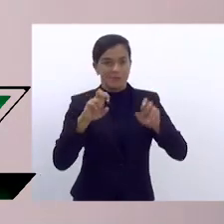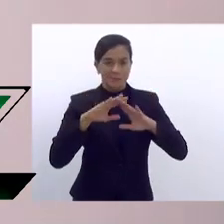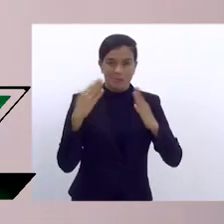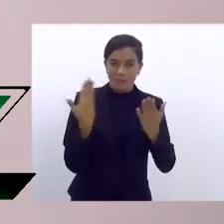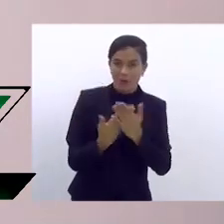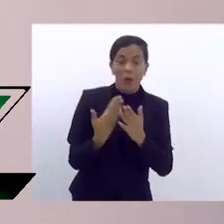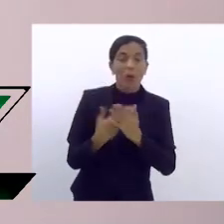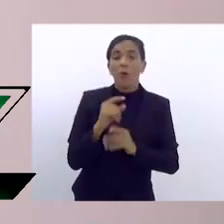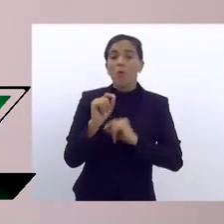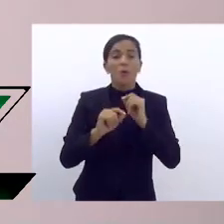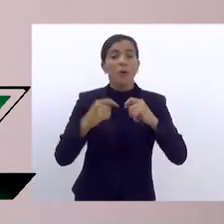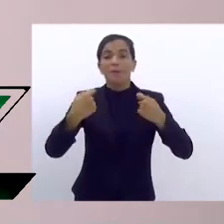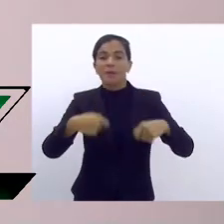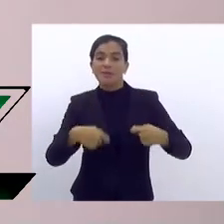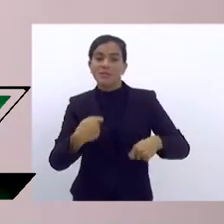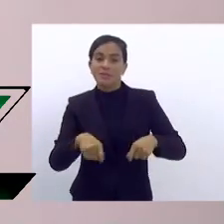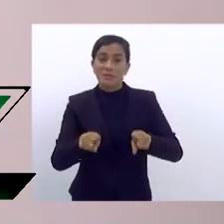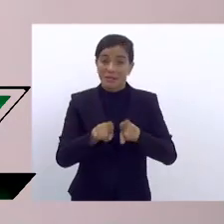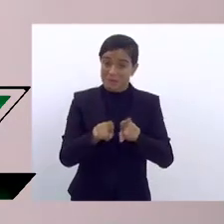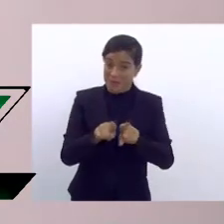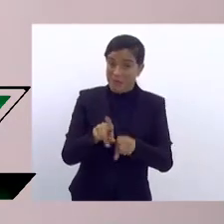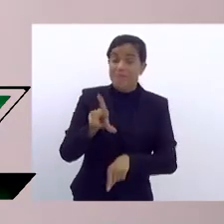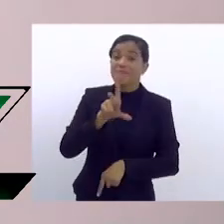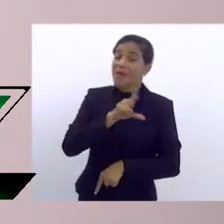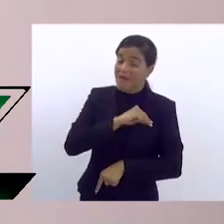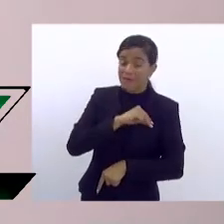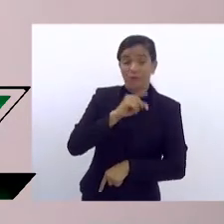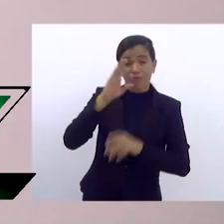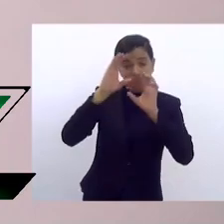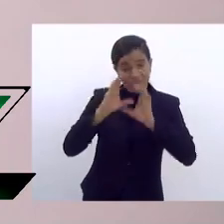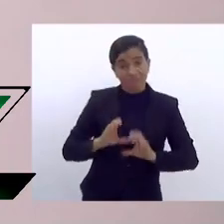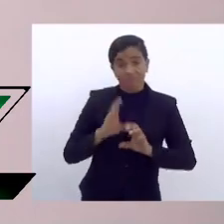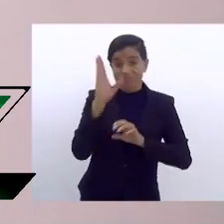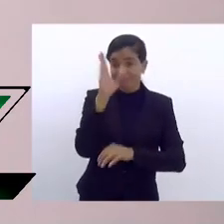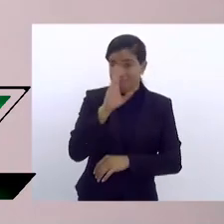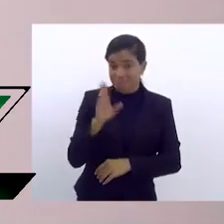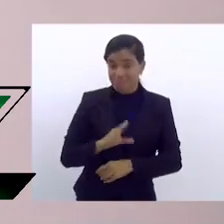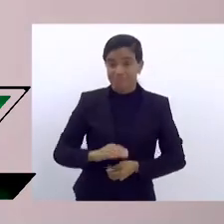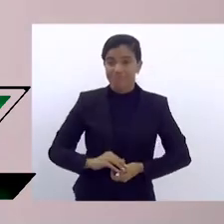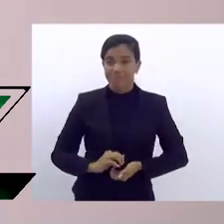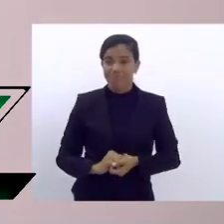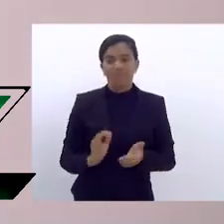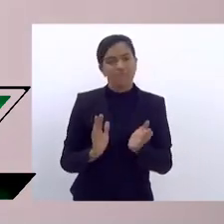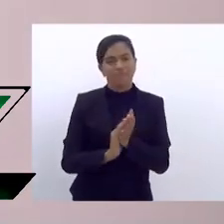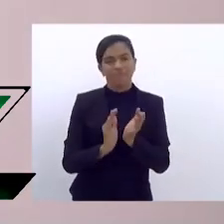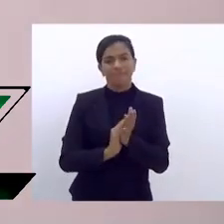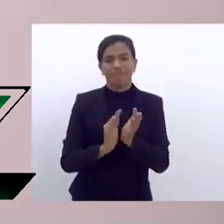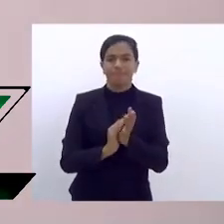precisam e que merecem como cidadãos brasileiros bom dia